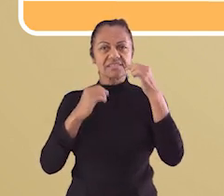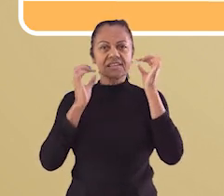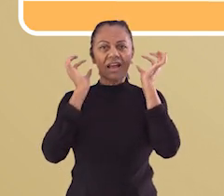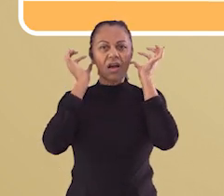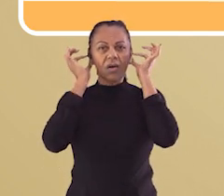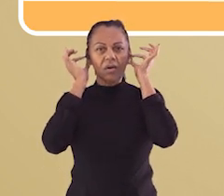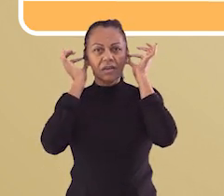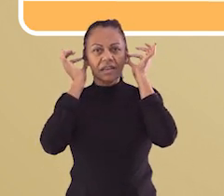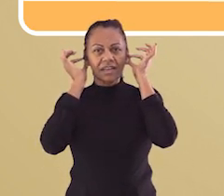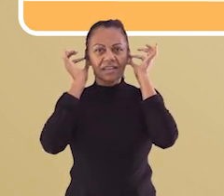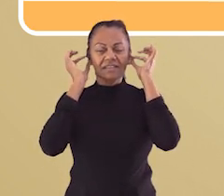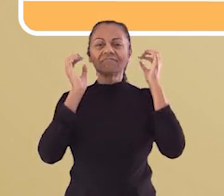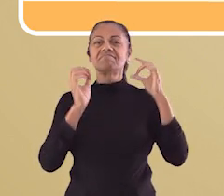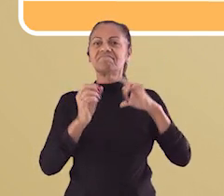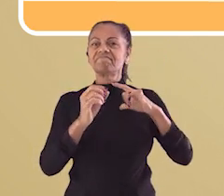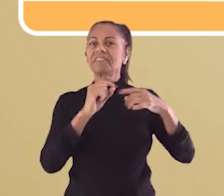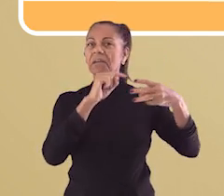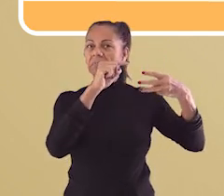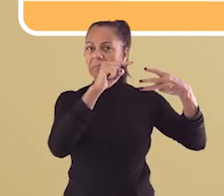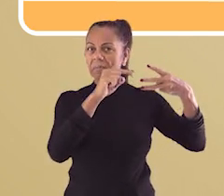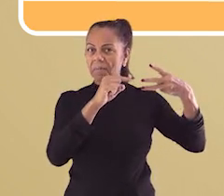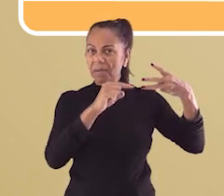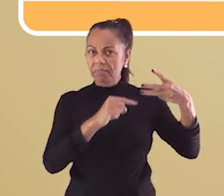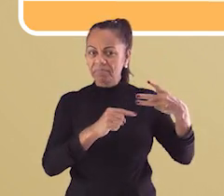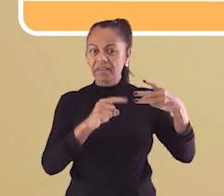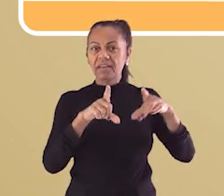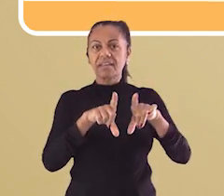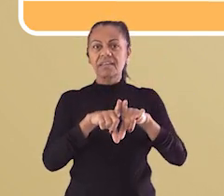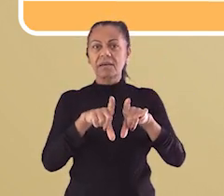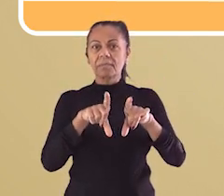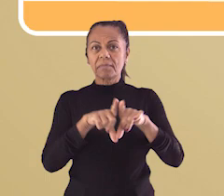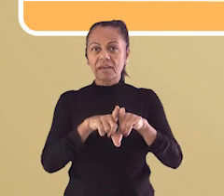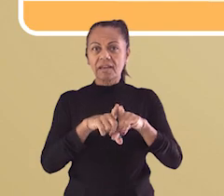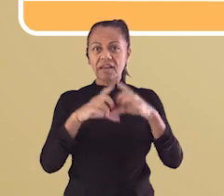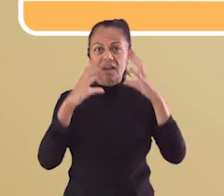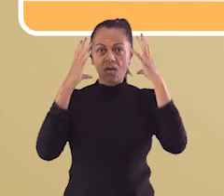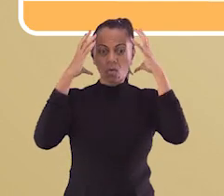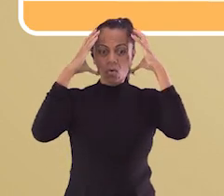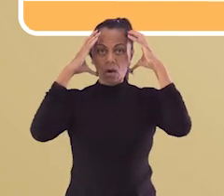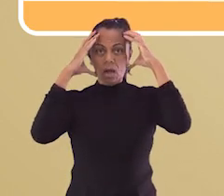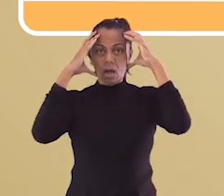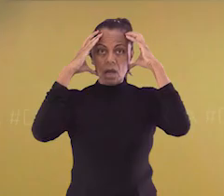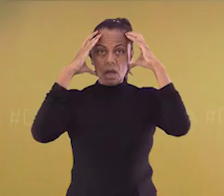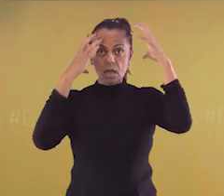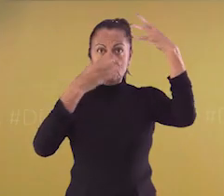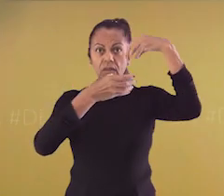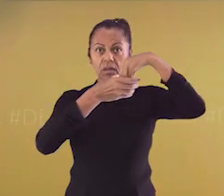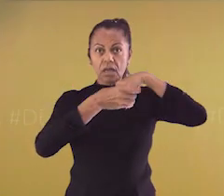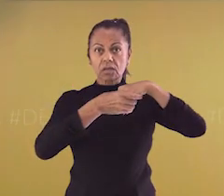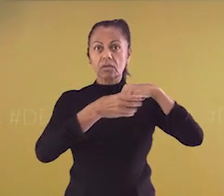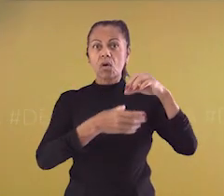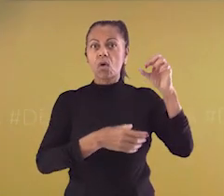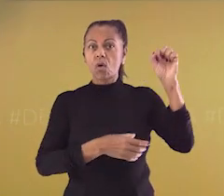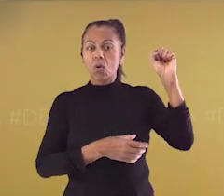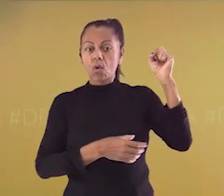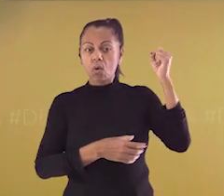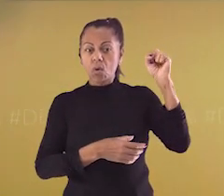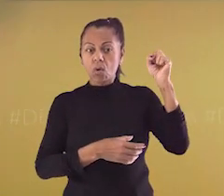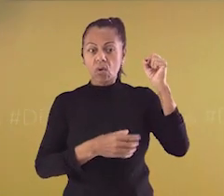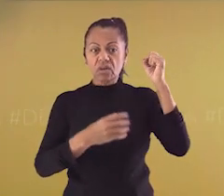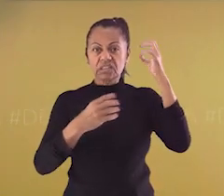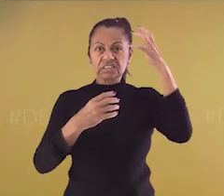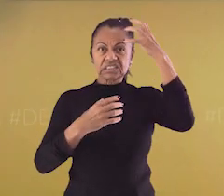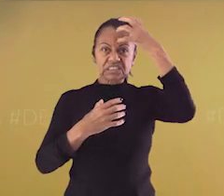orelha, chamados bigorna, martelo e estribo, e ainda os ossos do crânio, que são 8